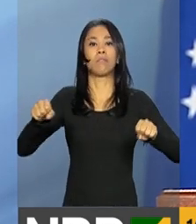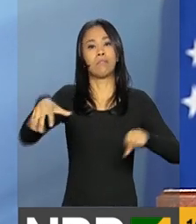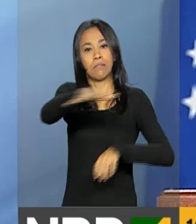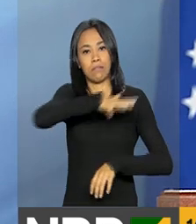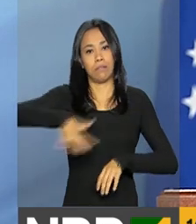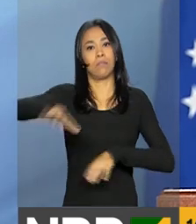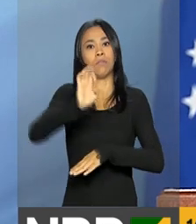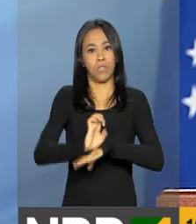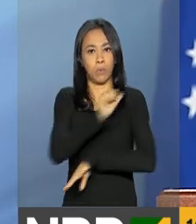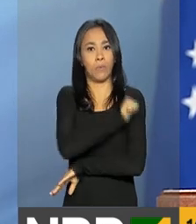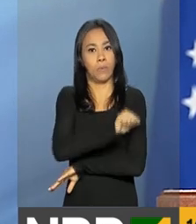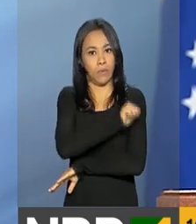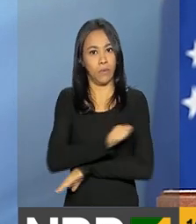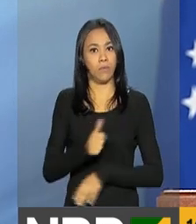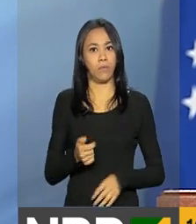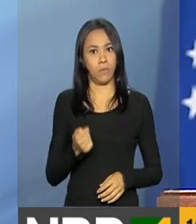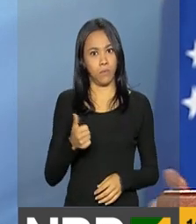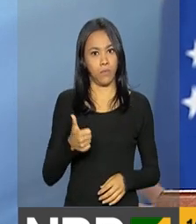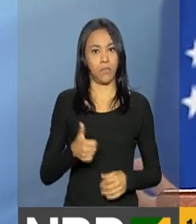É uma